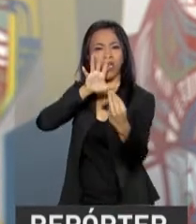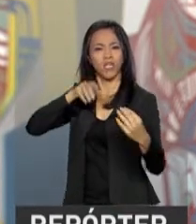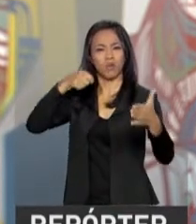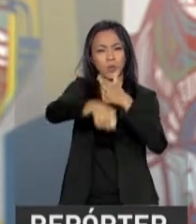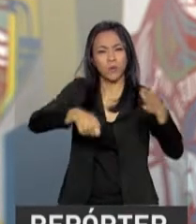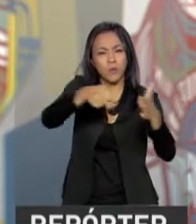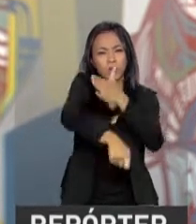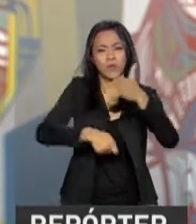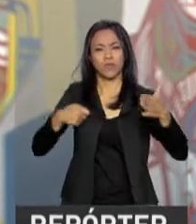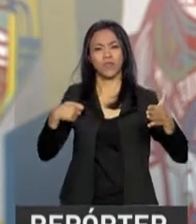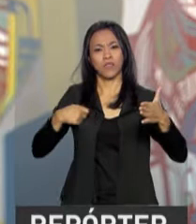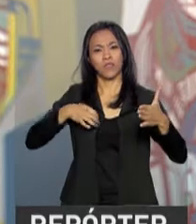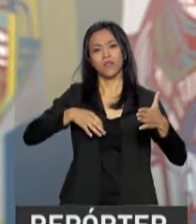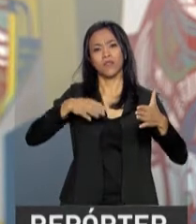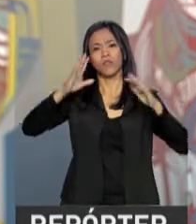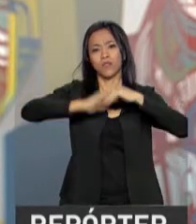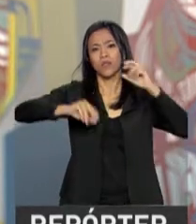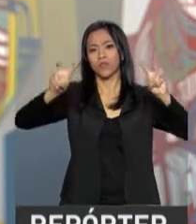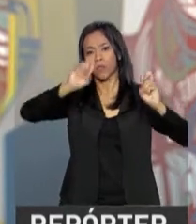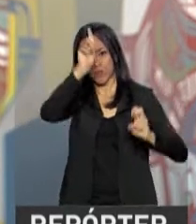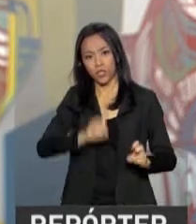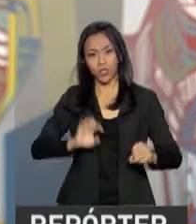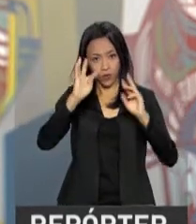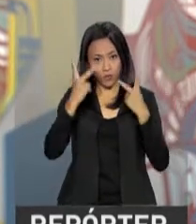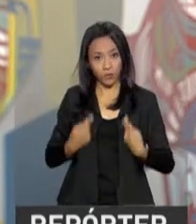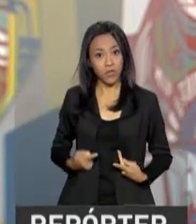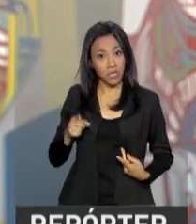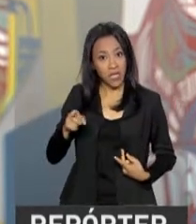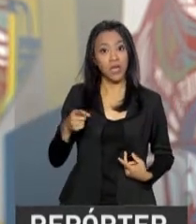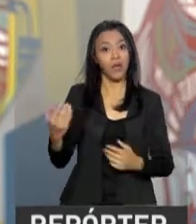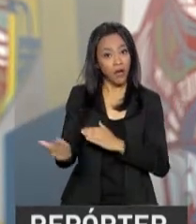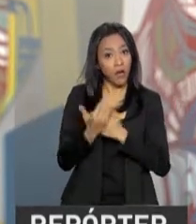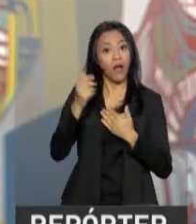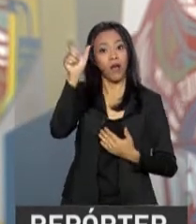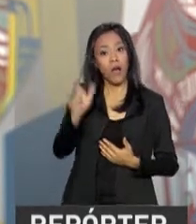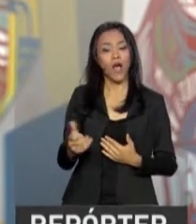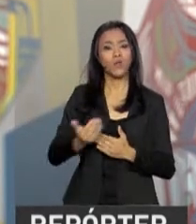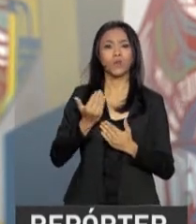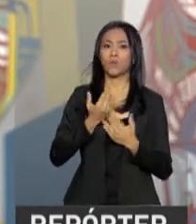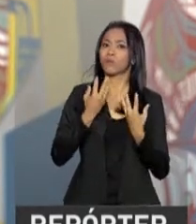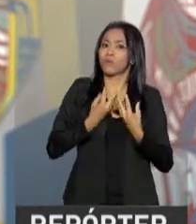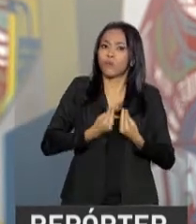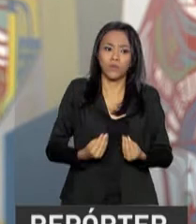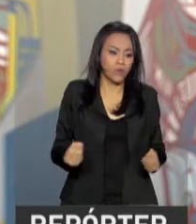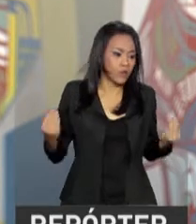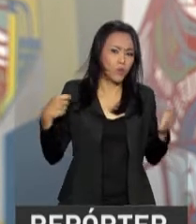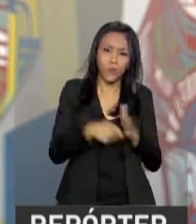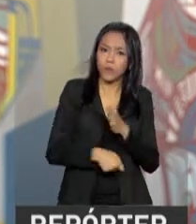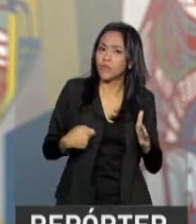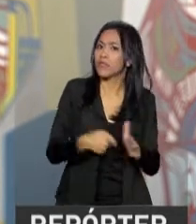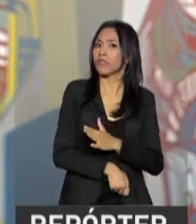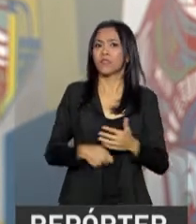direitos humanos e teve atuação decisiva na defesa dos direitos de todos os cidadãos com lutas